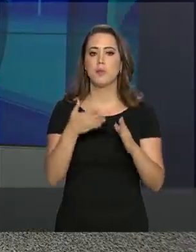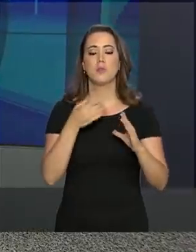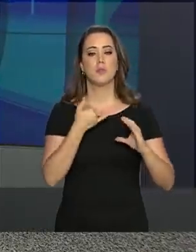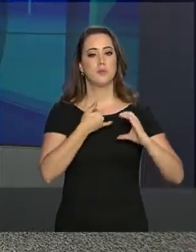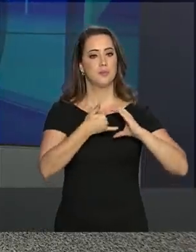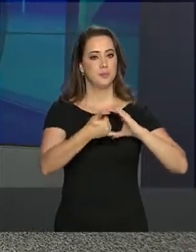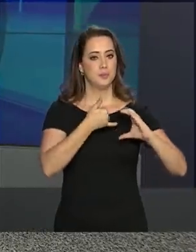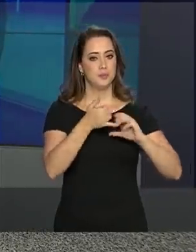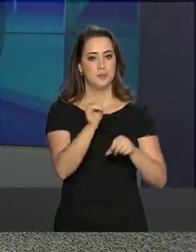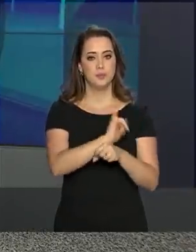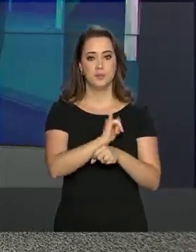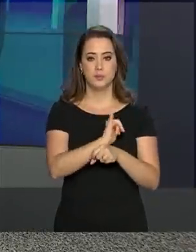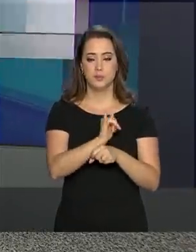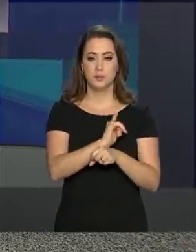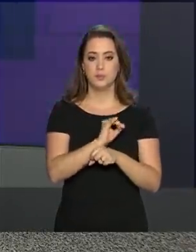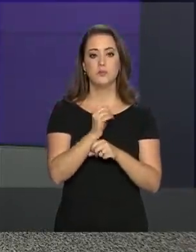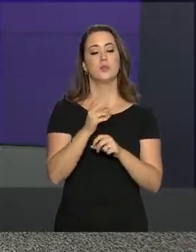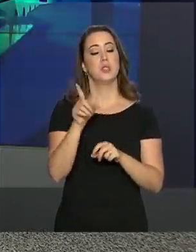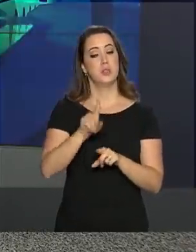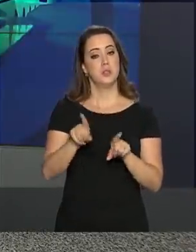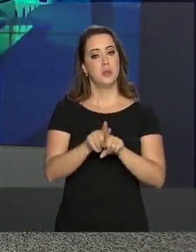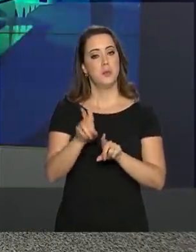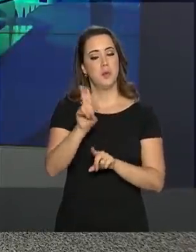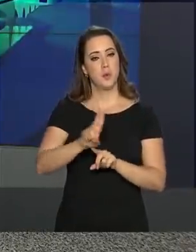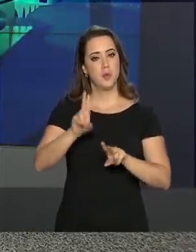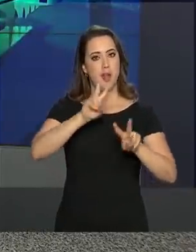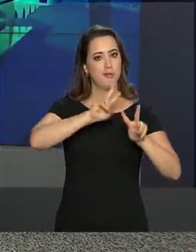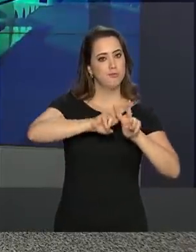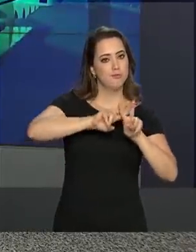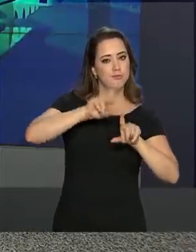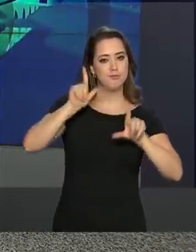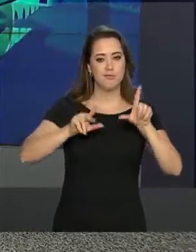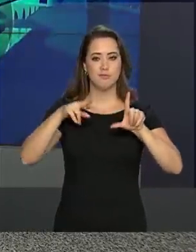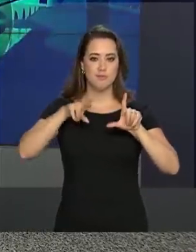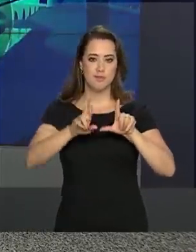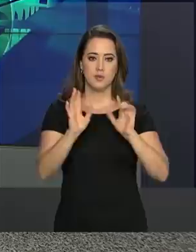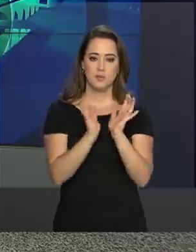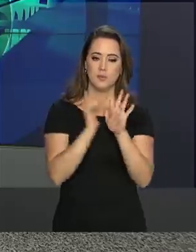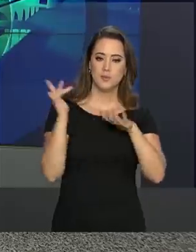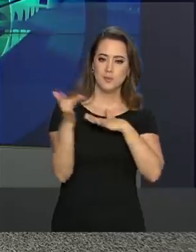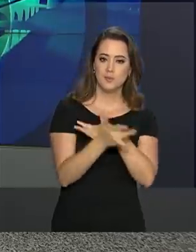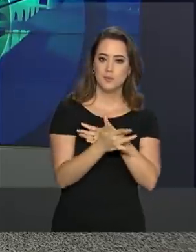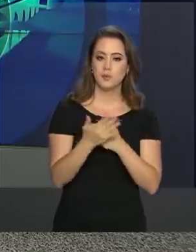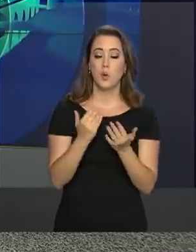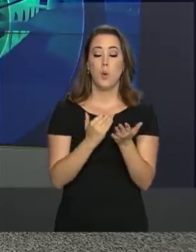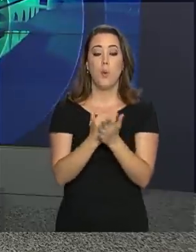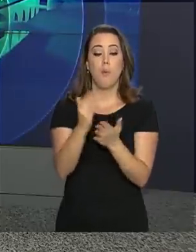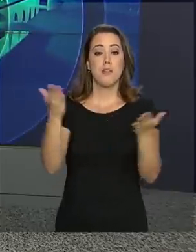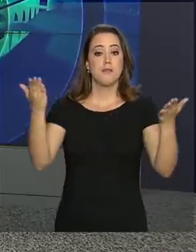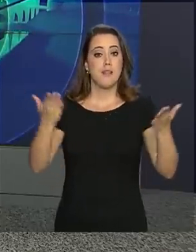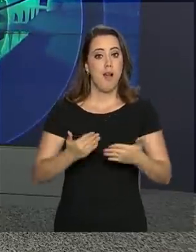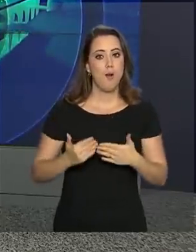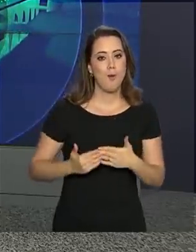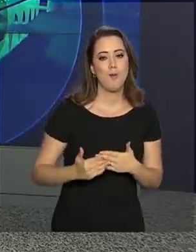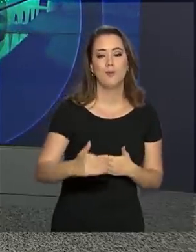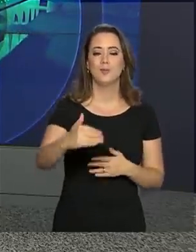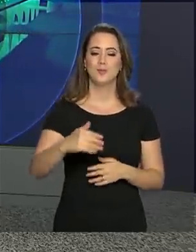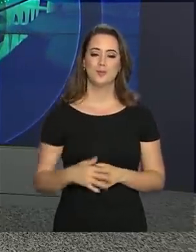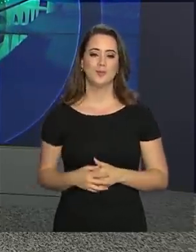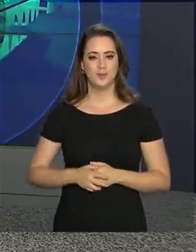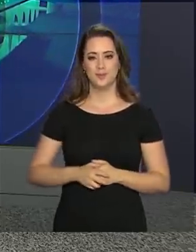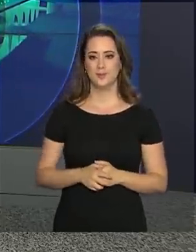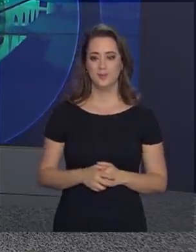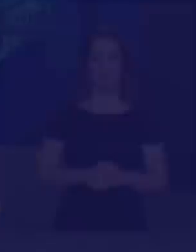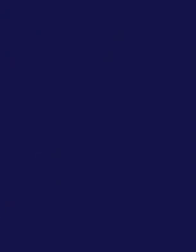basta acessar o bate-papo ao vivo no Youtube ou usar a hashtag TVNBR nas redes sociais. O repórter NBR começa